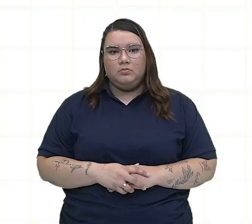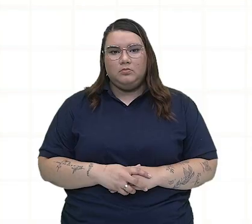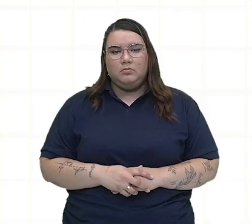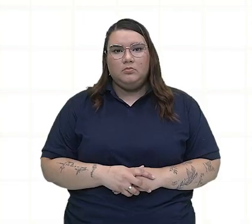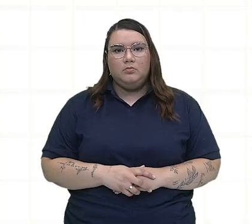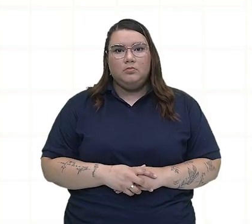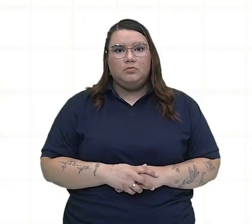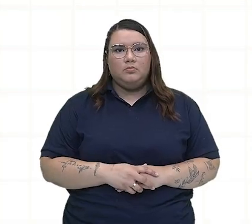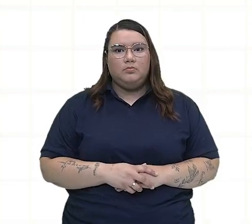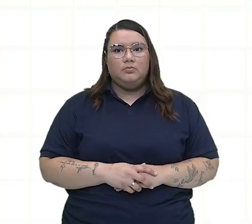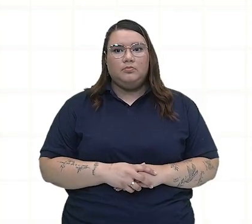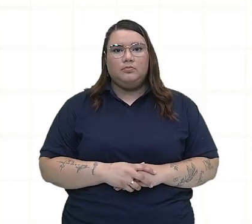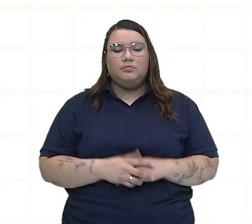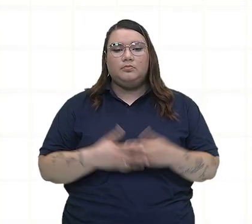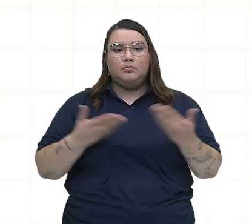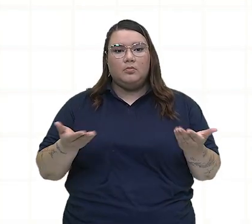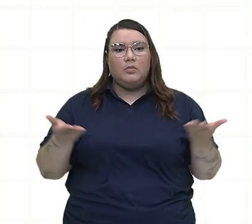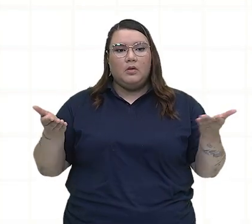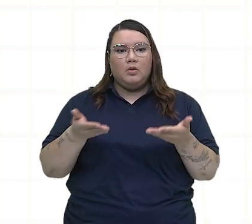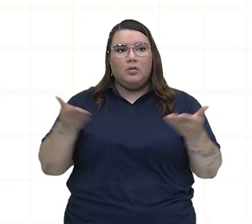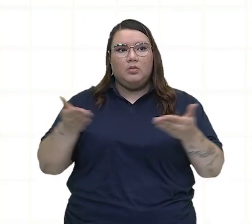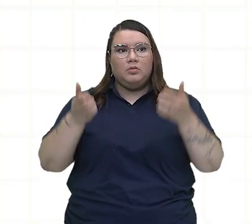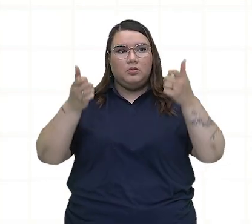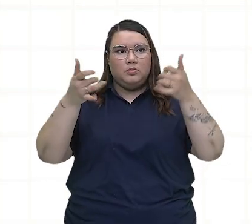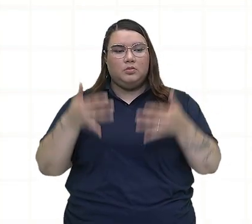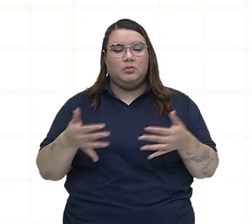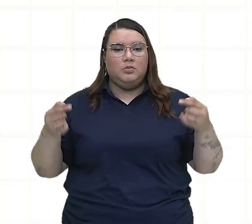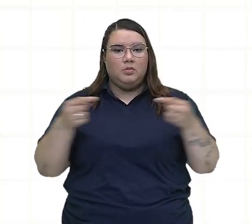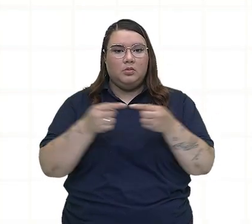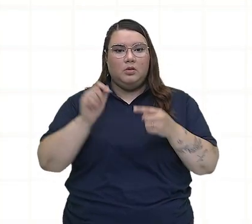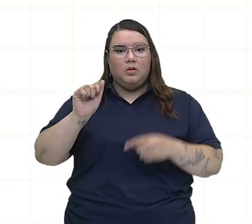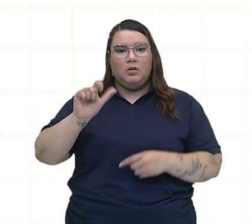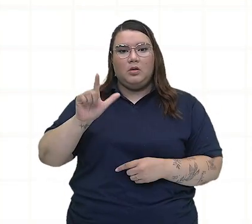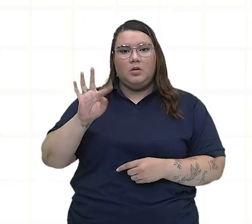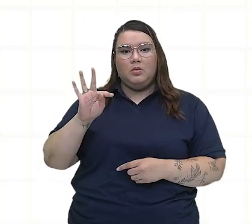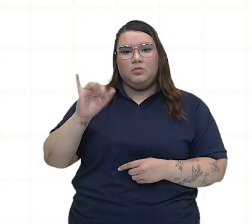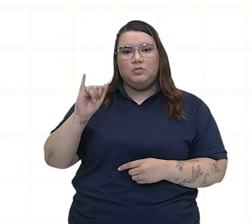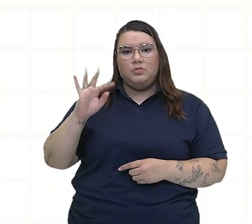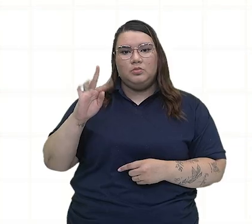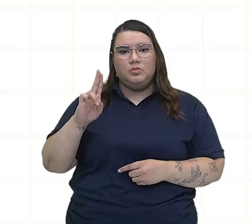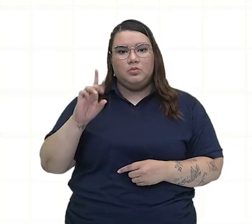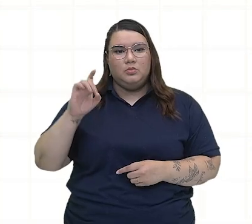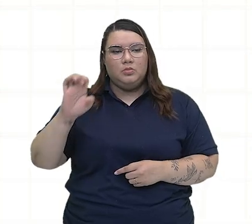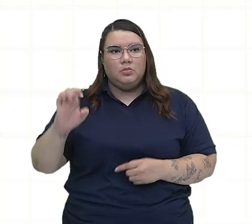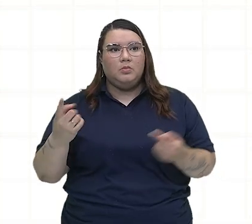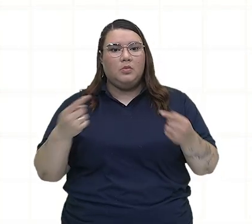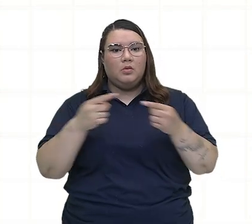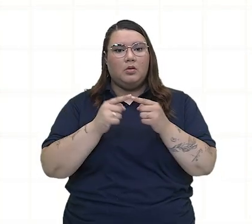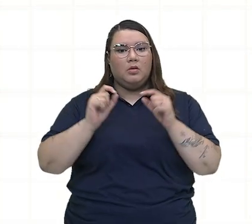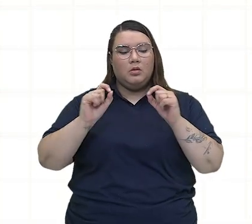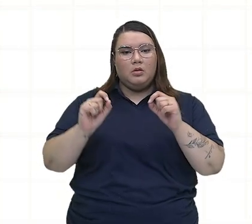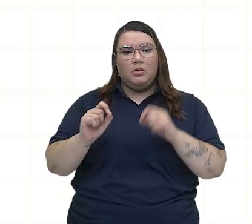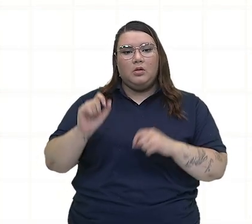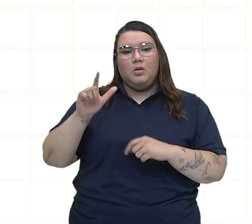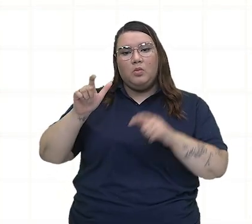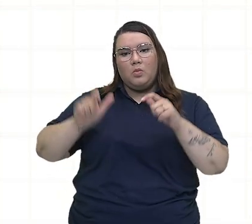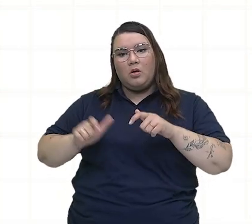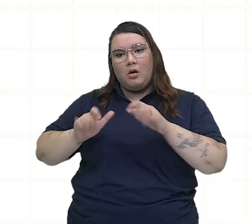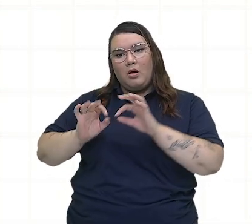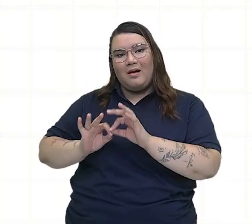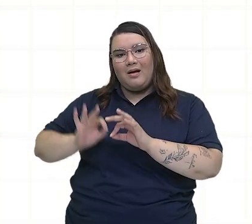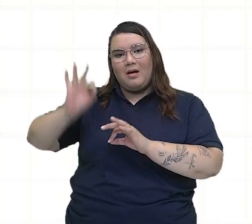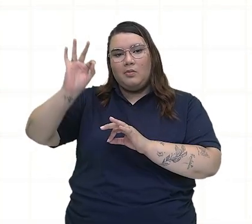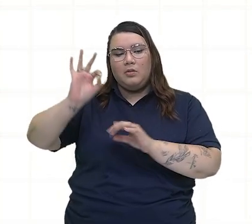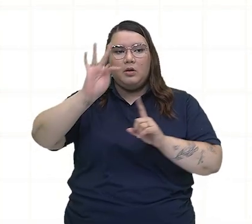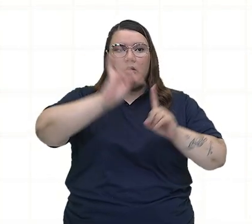Então, agora a gente fala sobre os fatores climáticos mais da altitude, porque quanto maior for a altitude de um lugar,